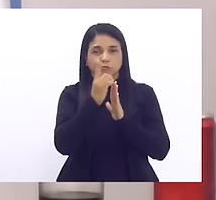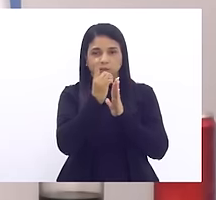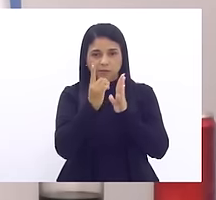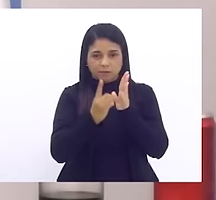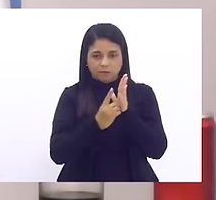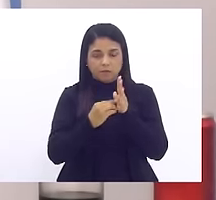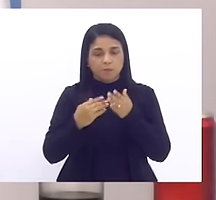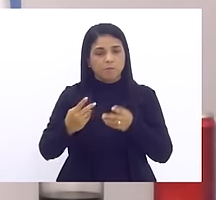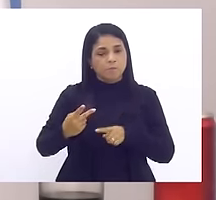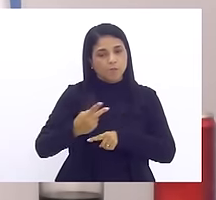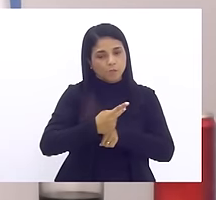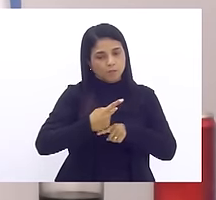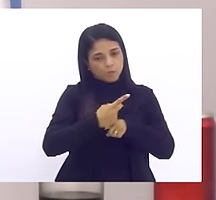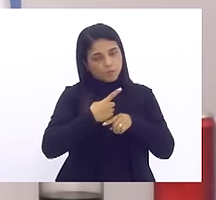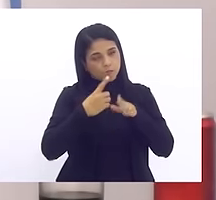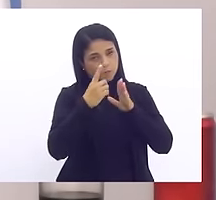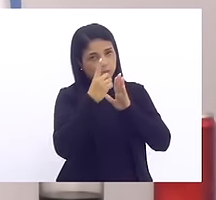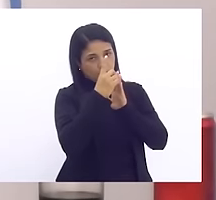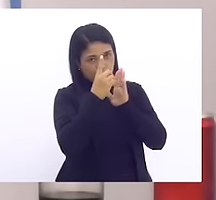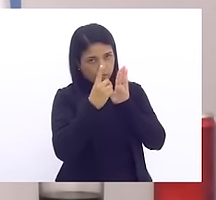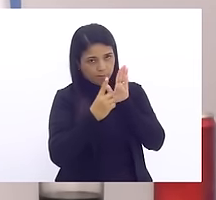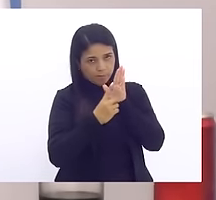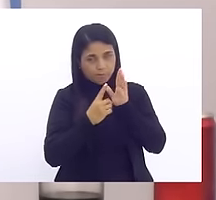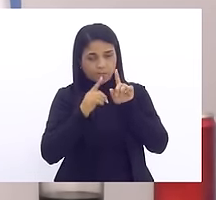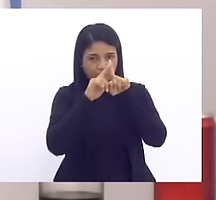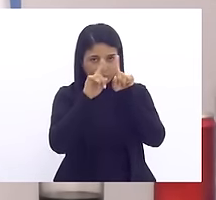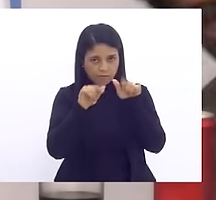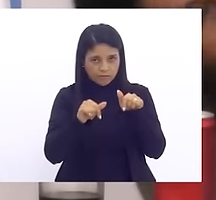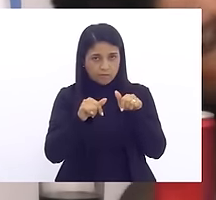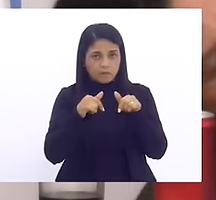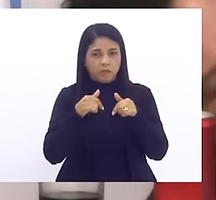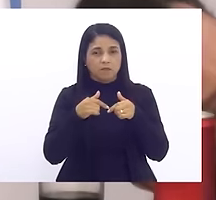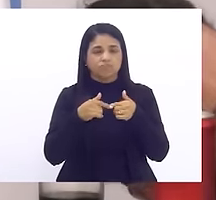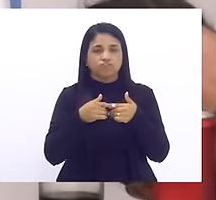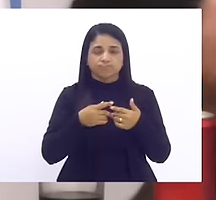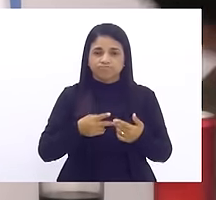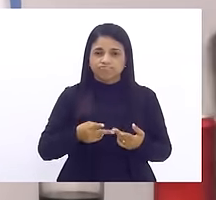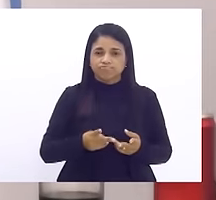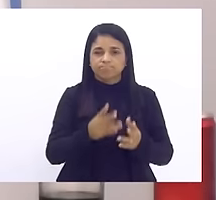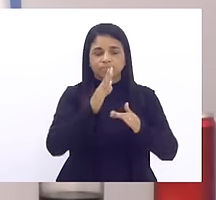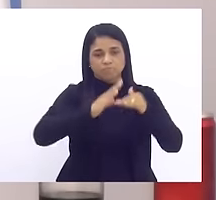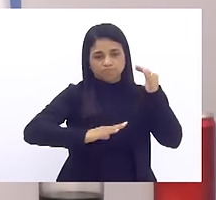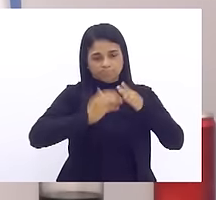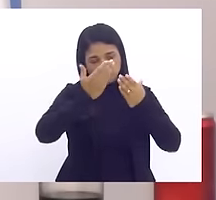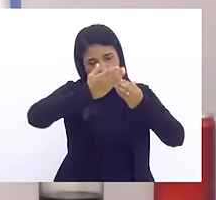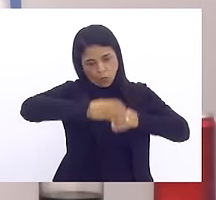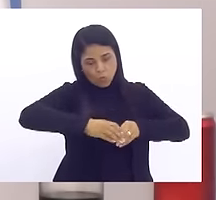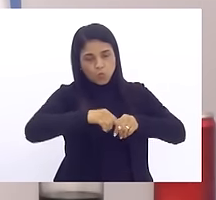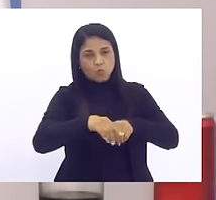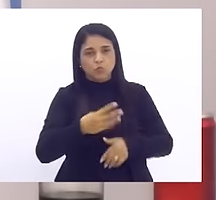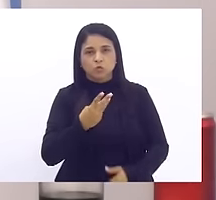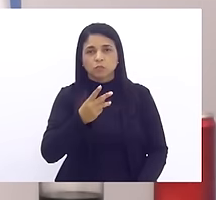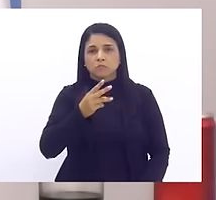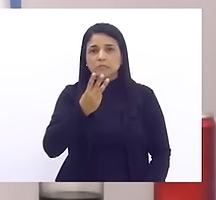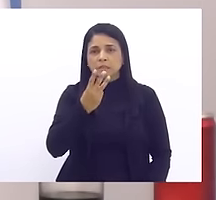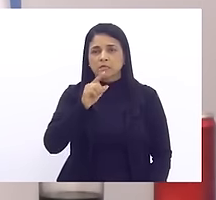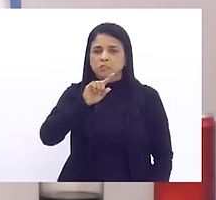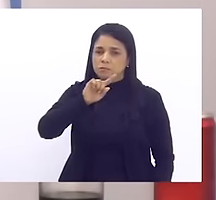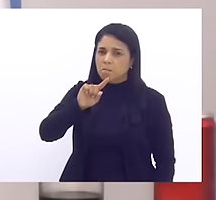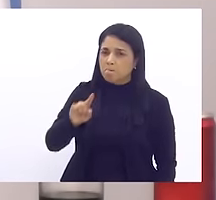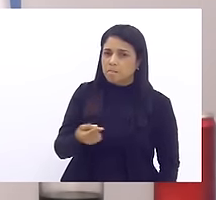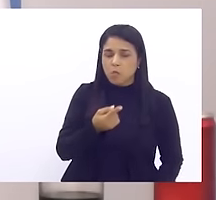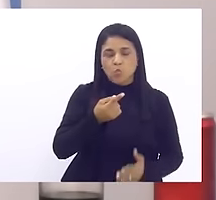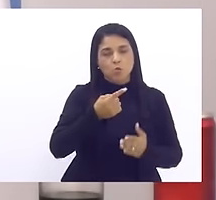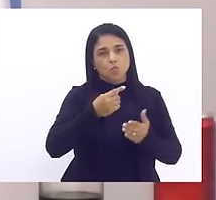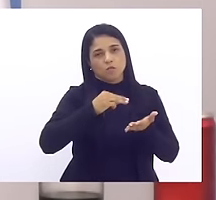desses dias aí por vários servidores do Detran principalmente aquele servidor de carreira do Detran de fato uma instituição com mais de 3.000 membros